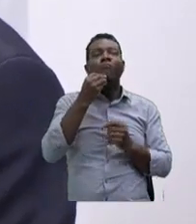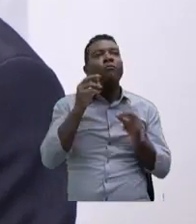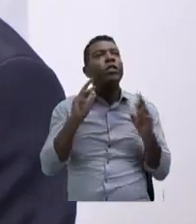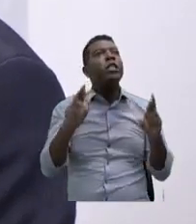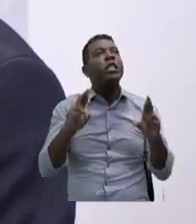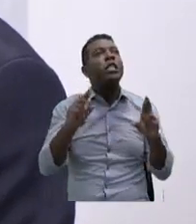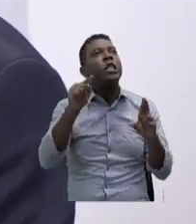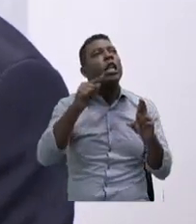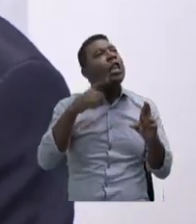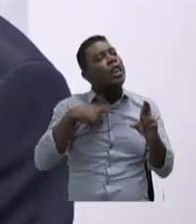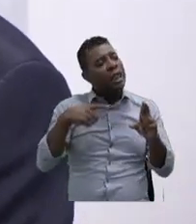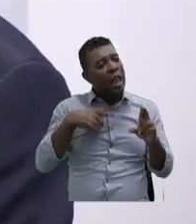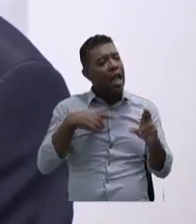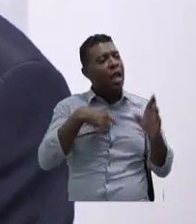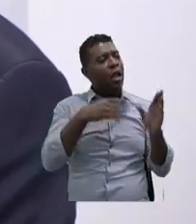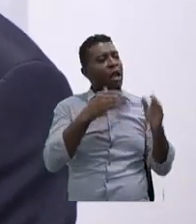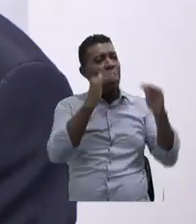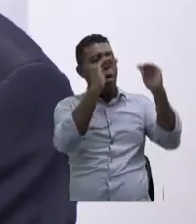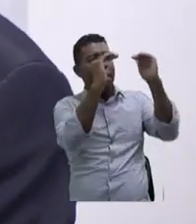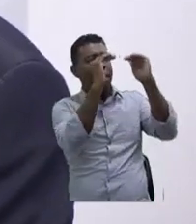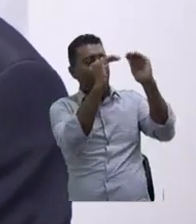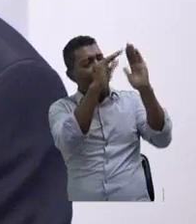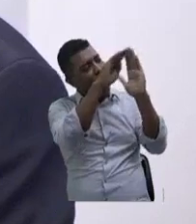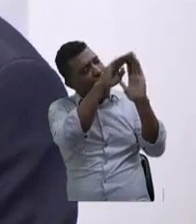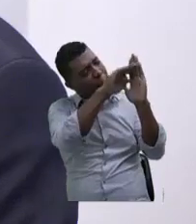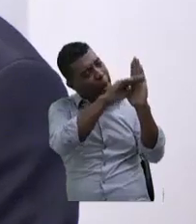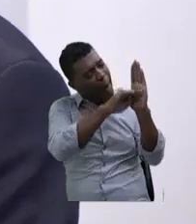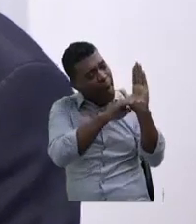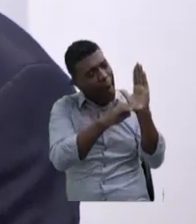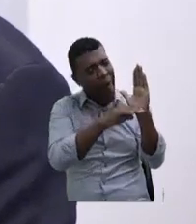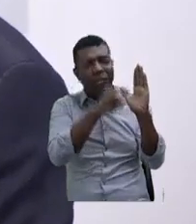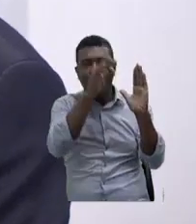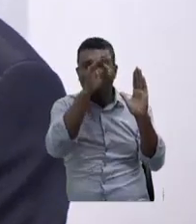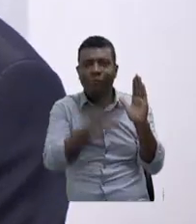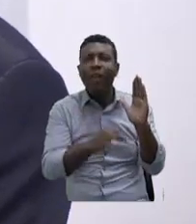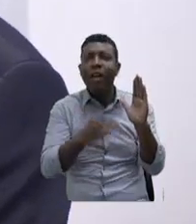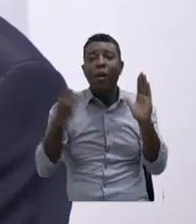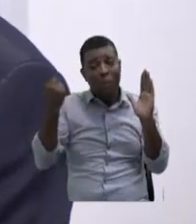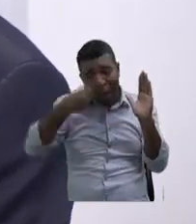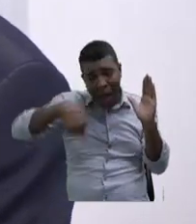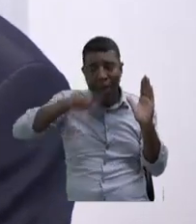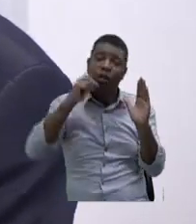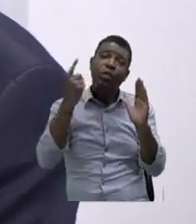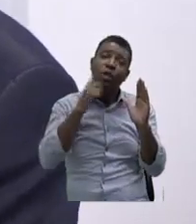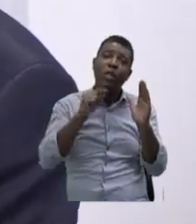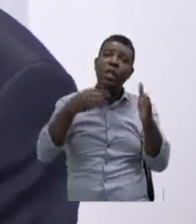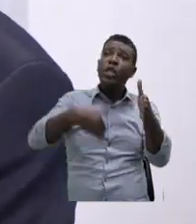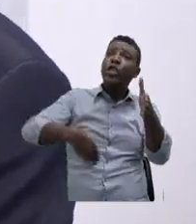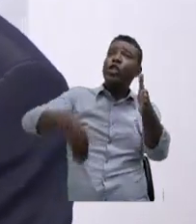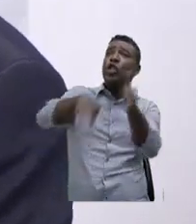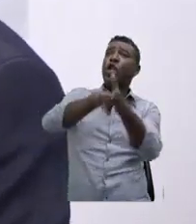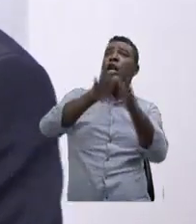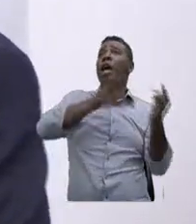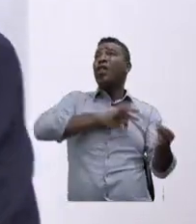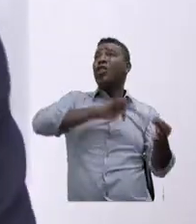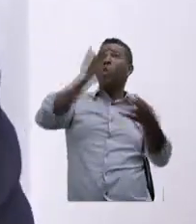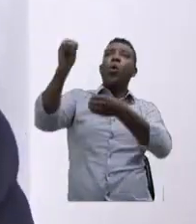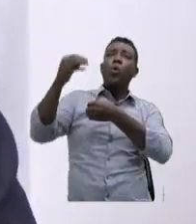especial através da TV Assembleia para que realmente, Lohana, a gente possa estar chegando a todos os municípios e